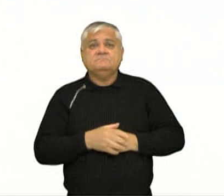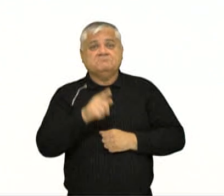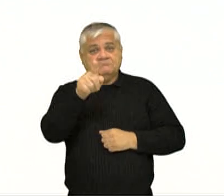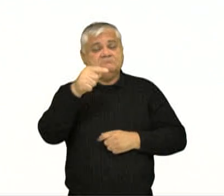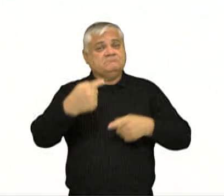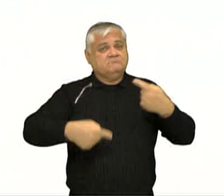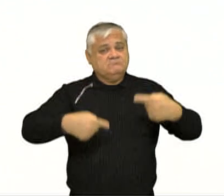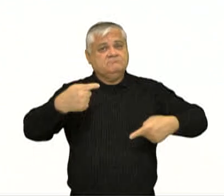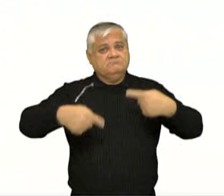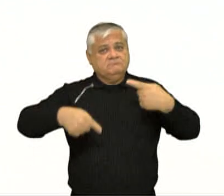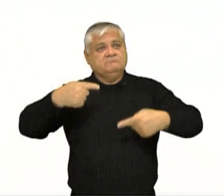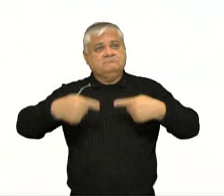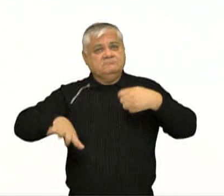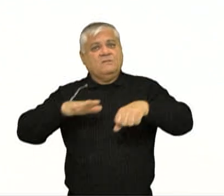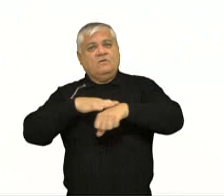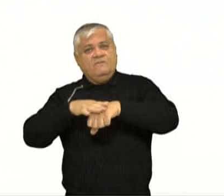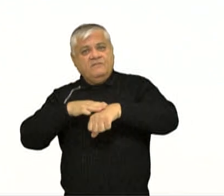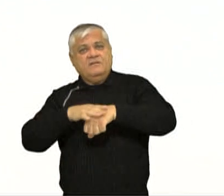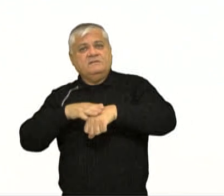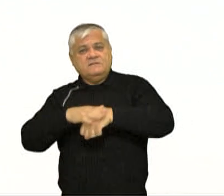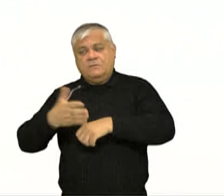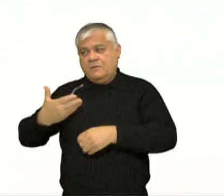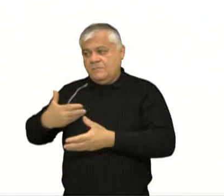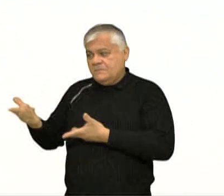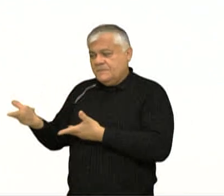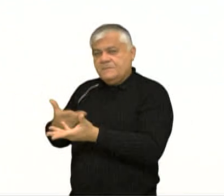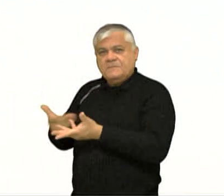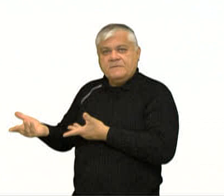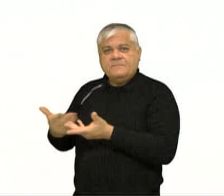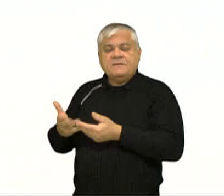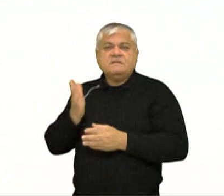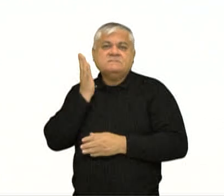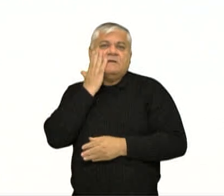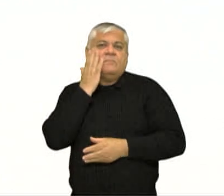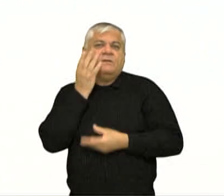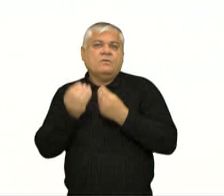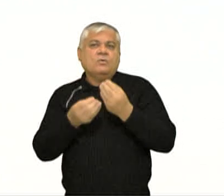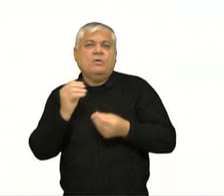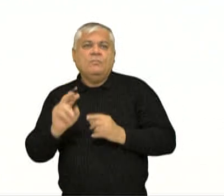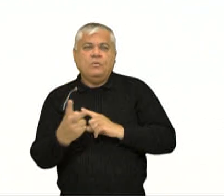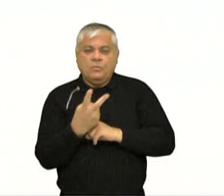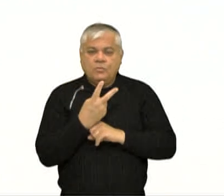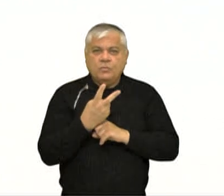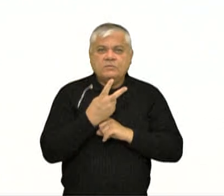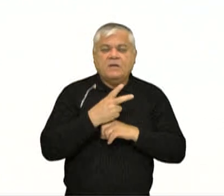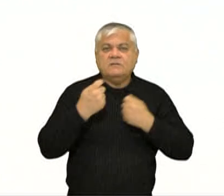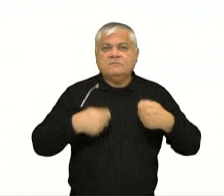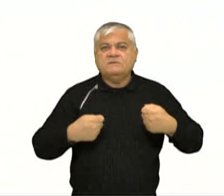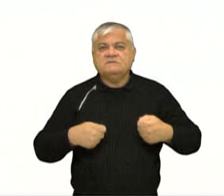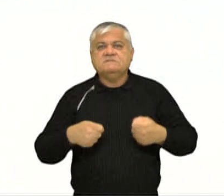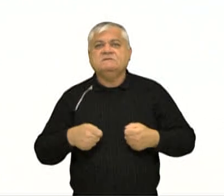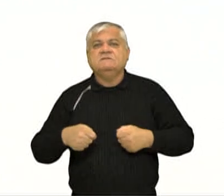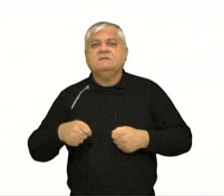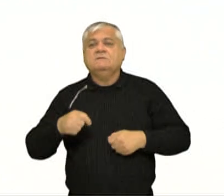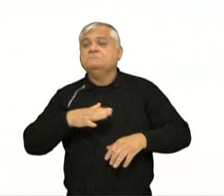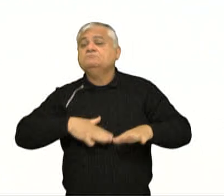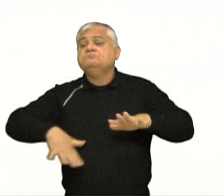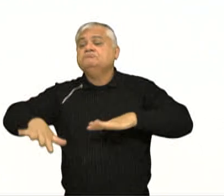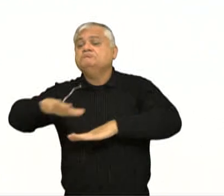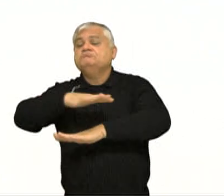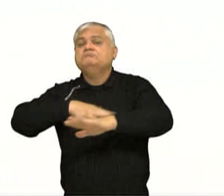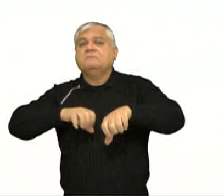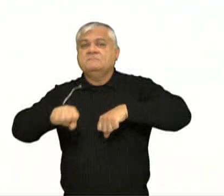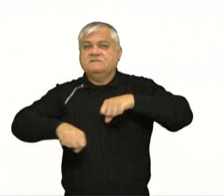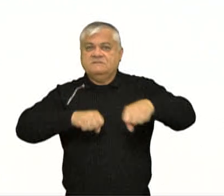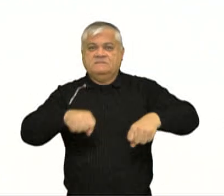para vocês debaterem com seus colegas para saber mais sobre os cuidados necessários da circulação de